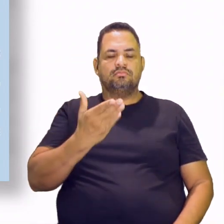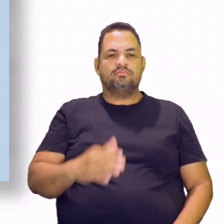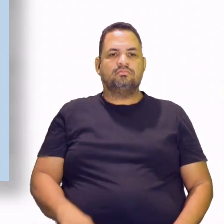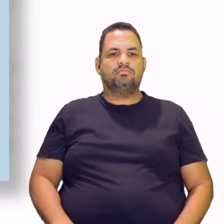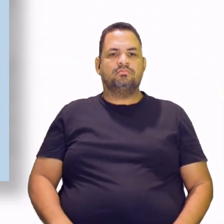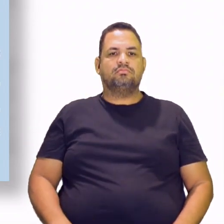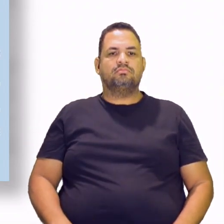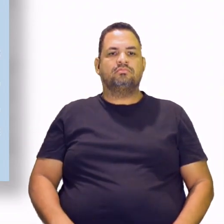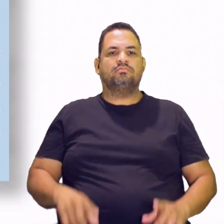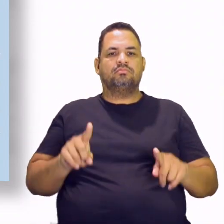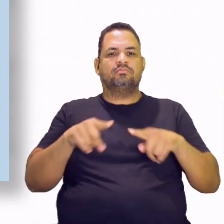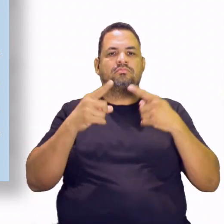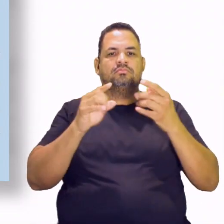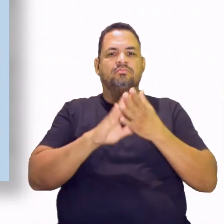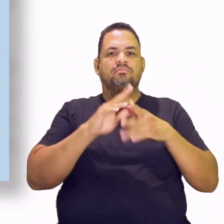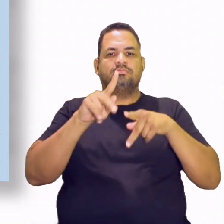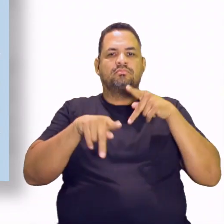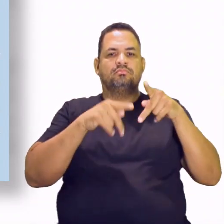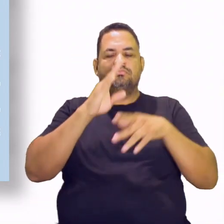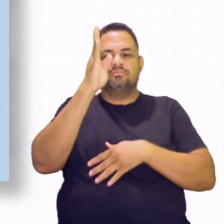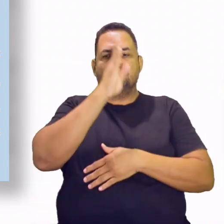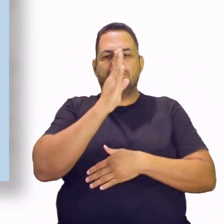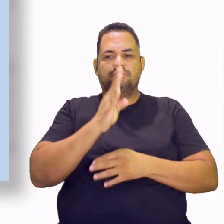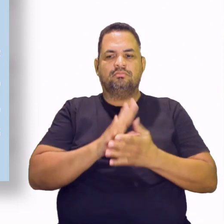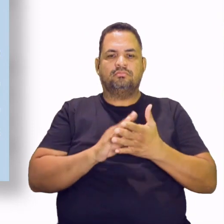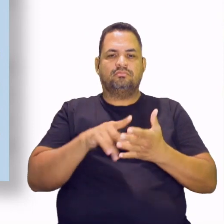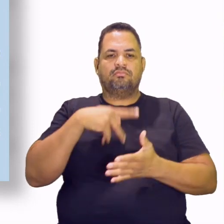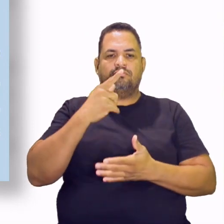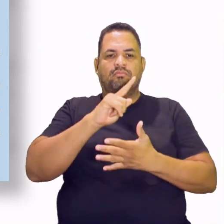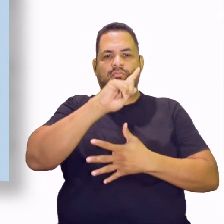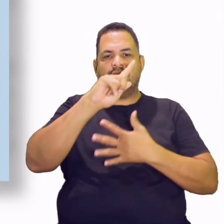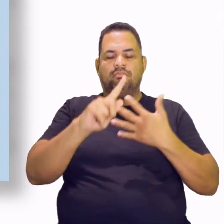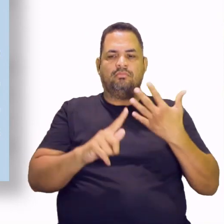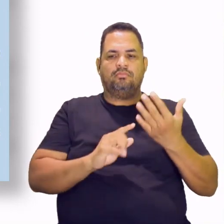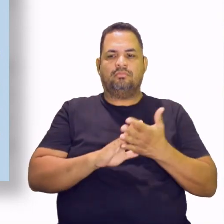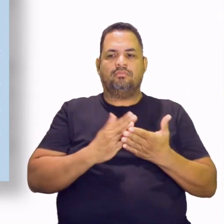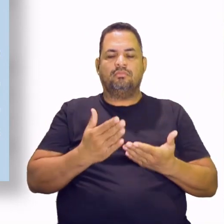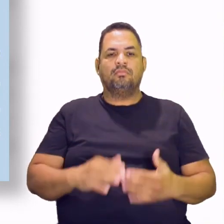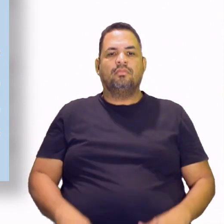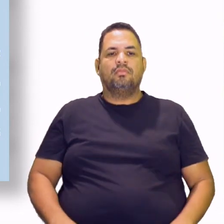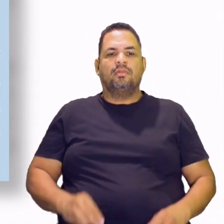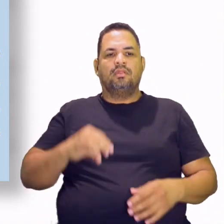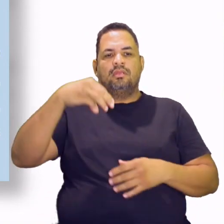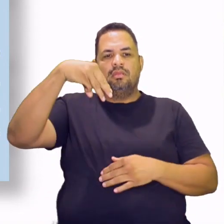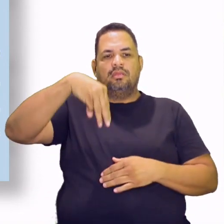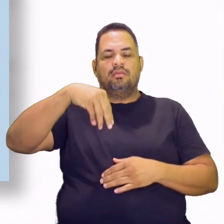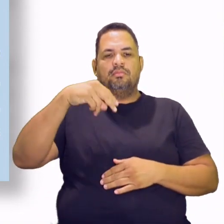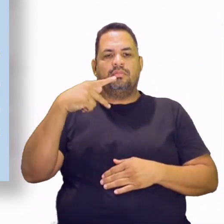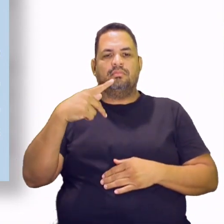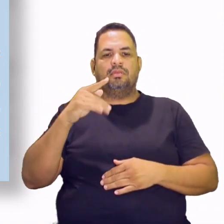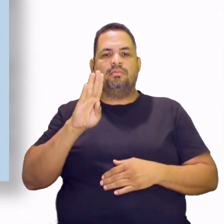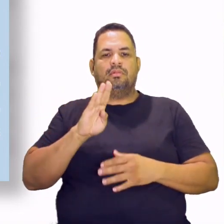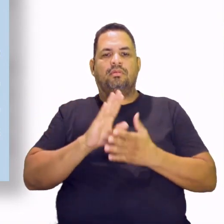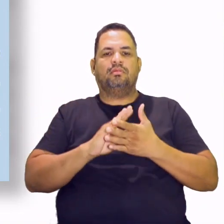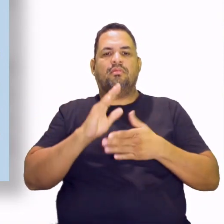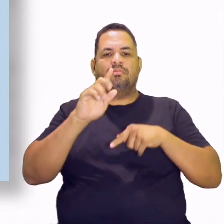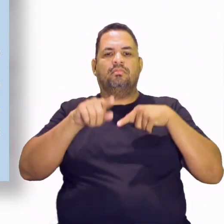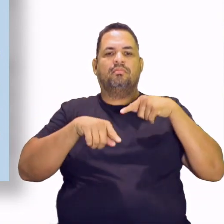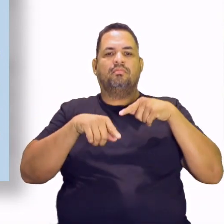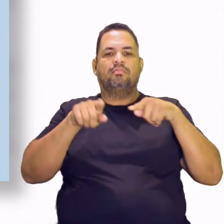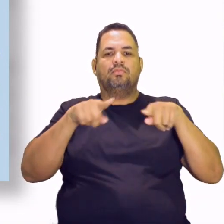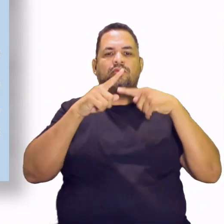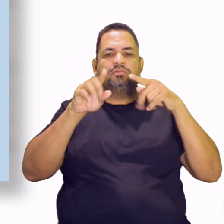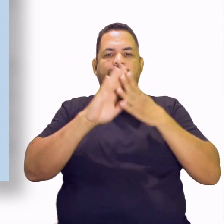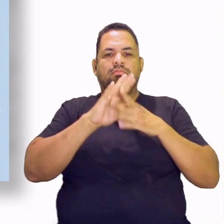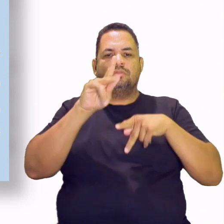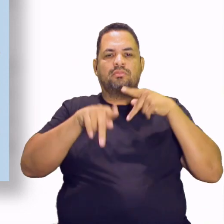música brasileira, falamos de alguns gêneros, né, como o MPB, que é a música popular brasileira.